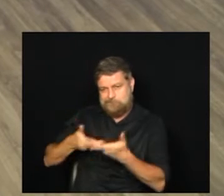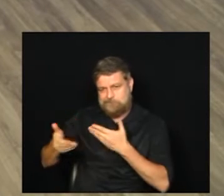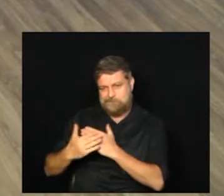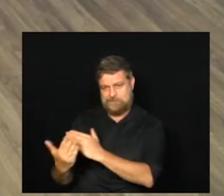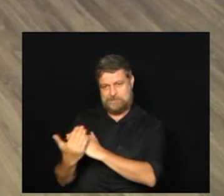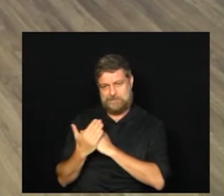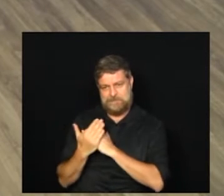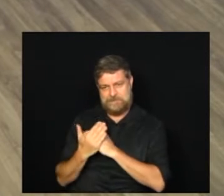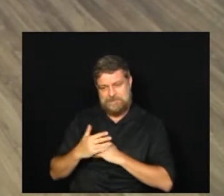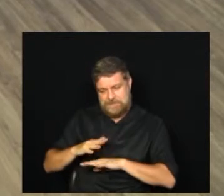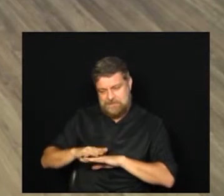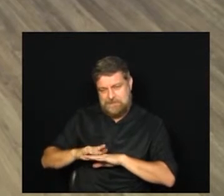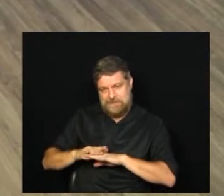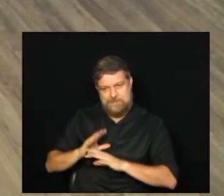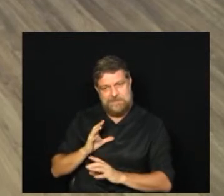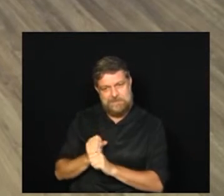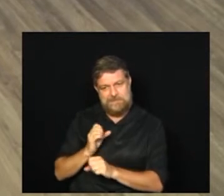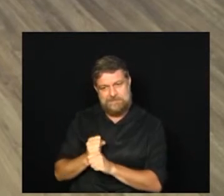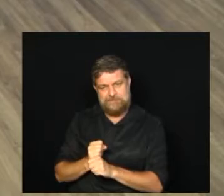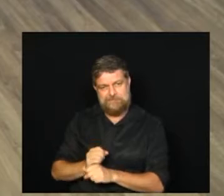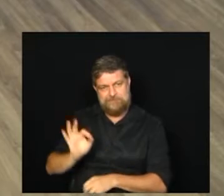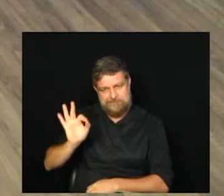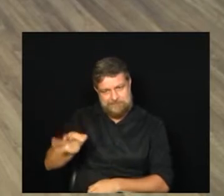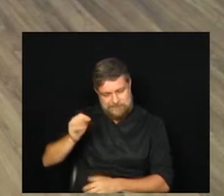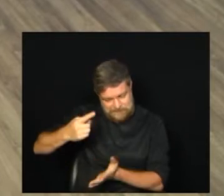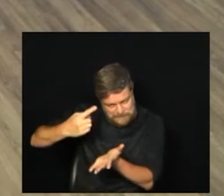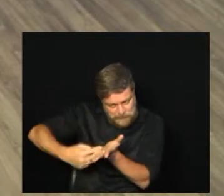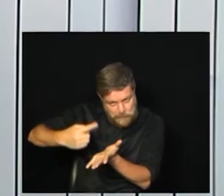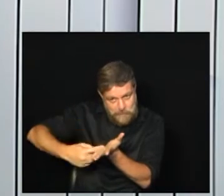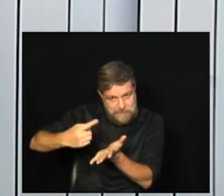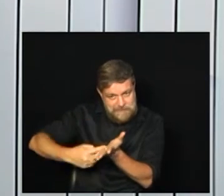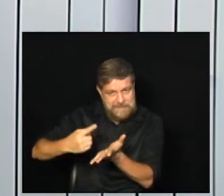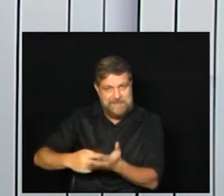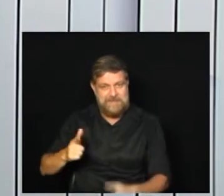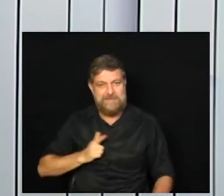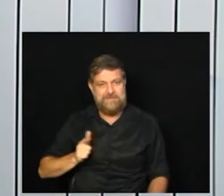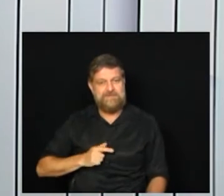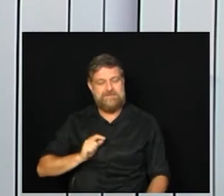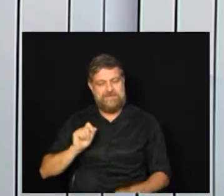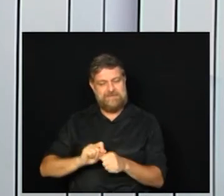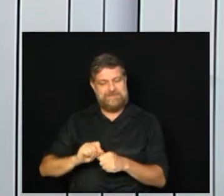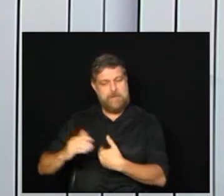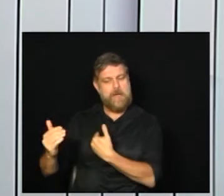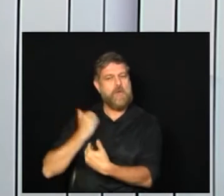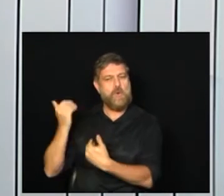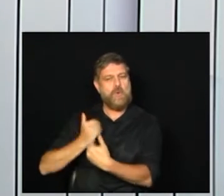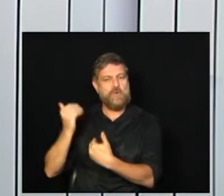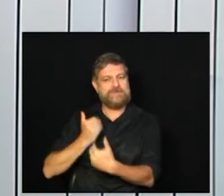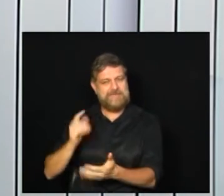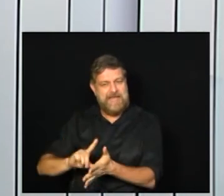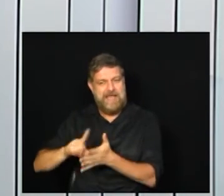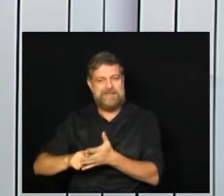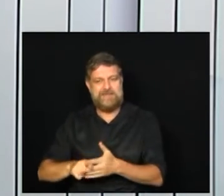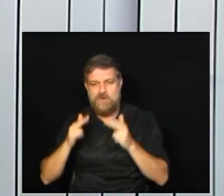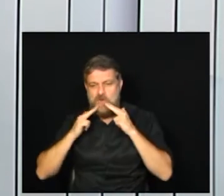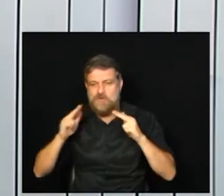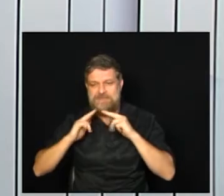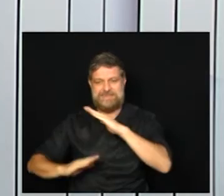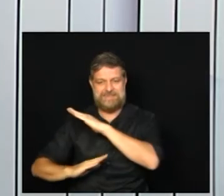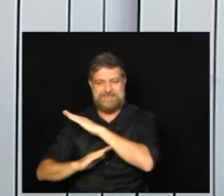mil, o que a gente fez de conta com ele foi, olha, você dá de entrada 200 mil reais, os 300 que sobram você aplica nesse